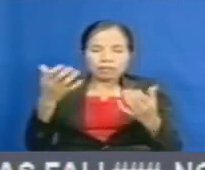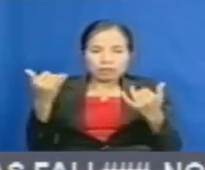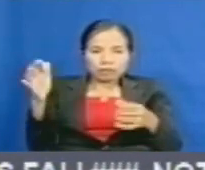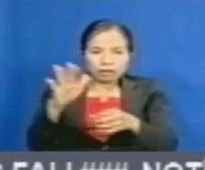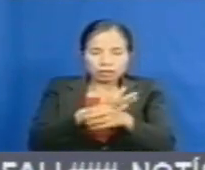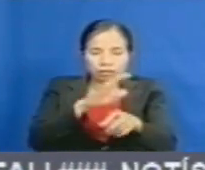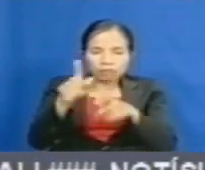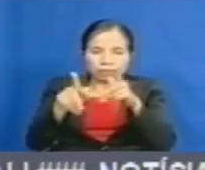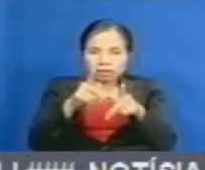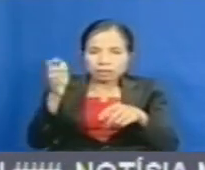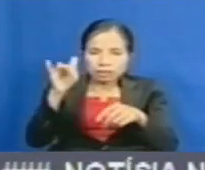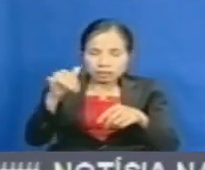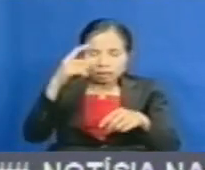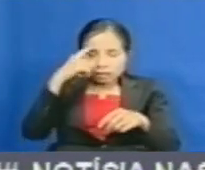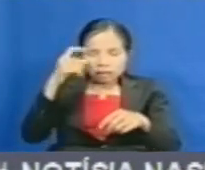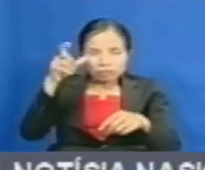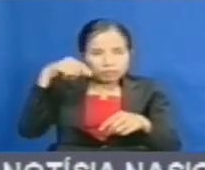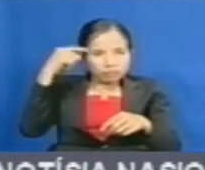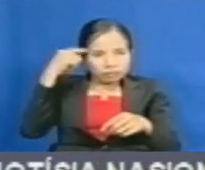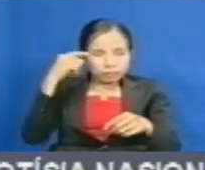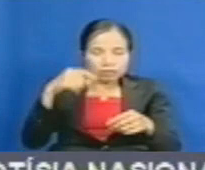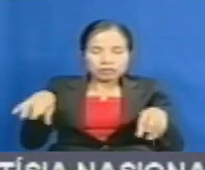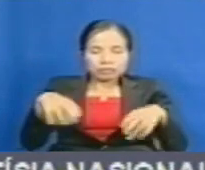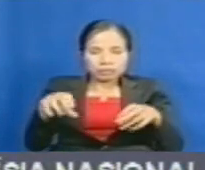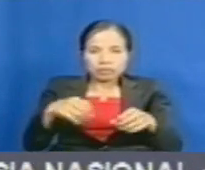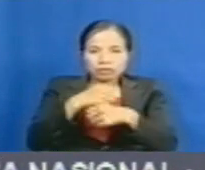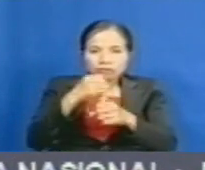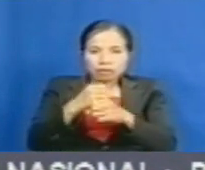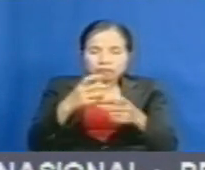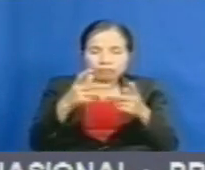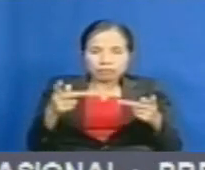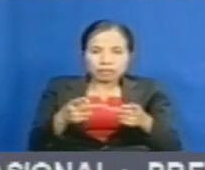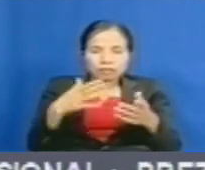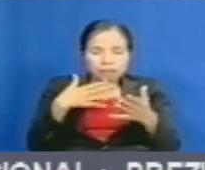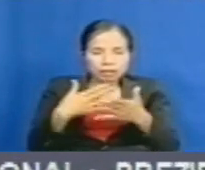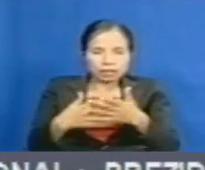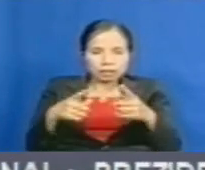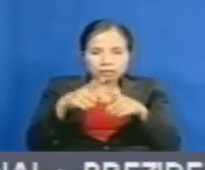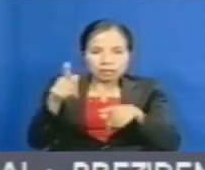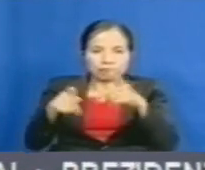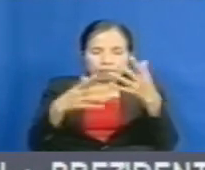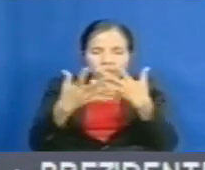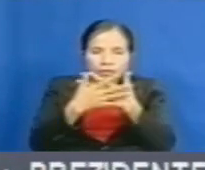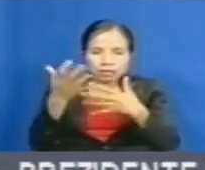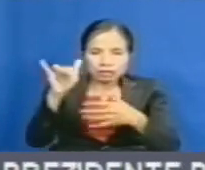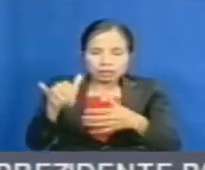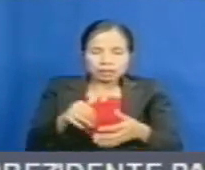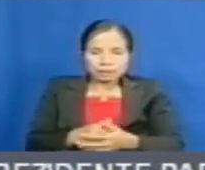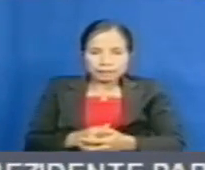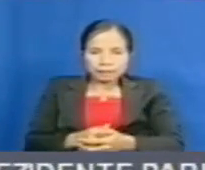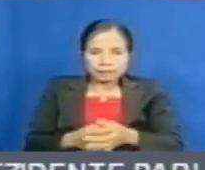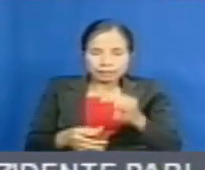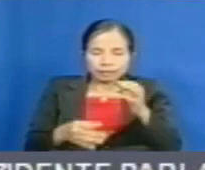ho recluso sira tambane governo se esforço ho di cria condição ne bediak ba prisioneiro sira.